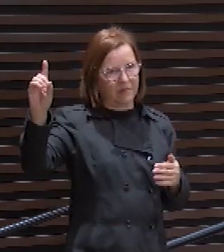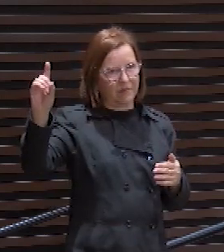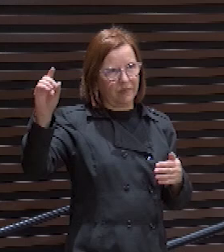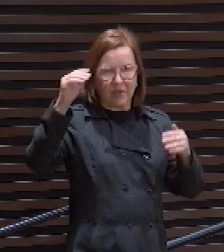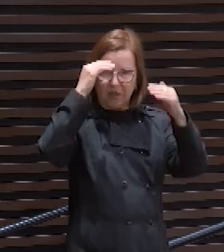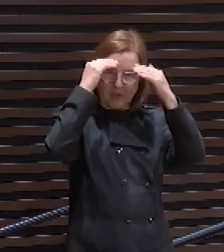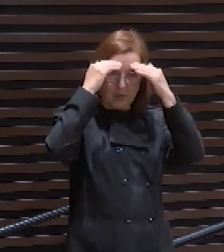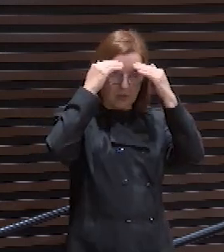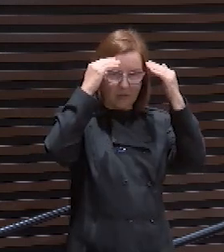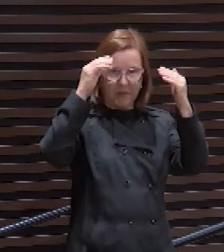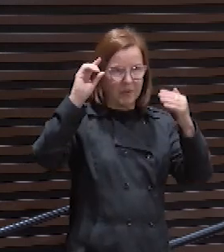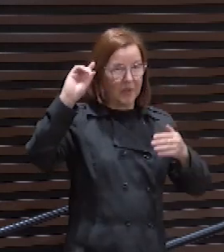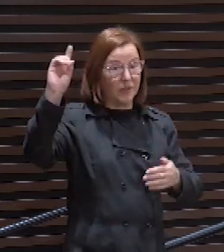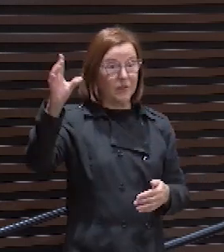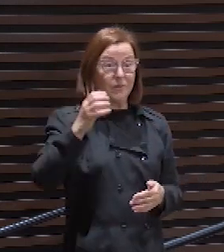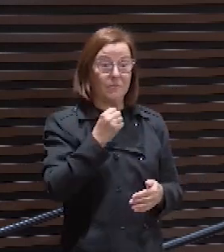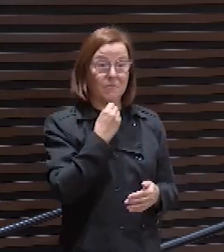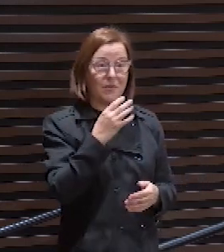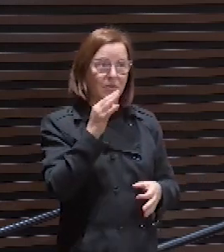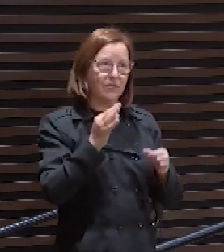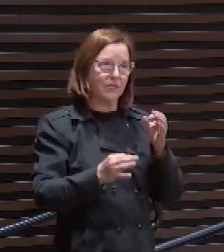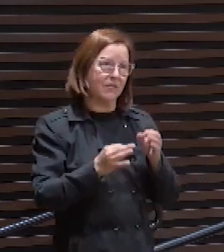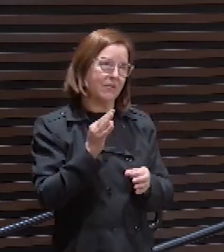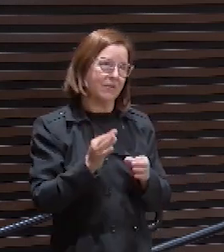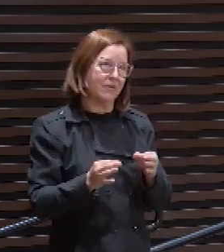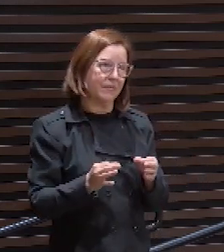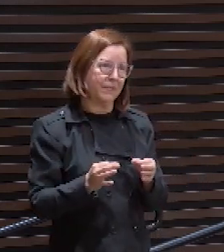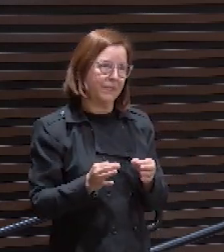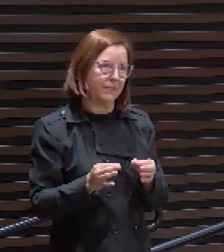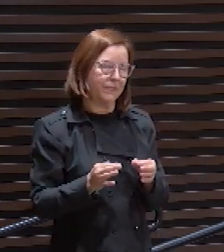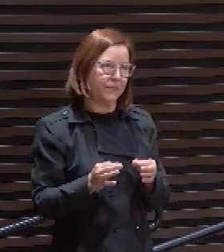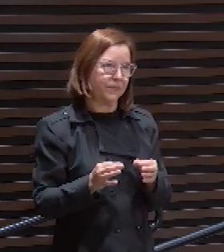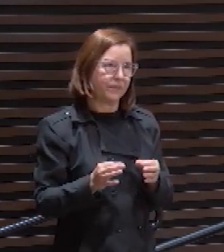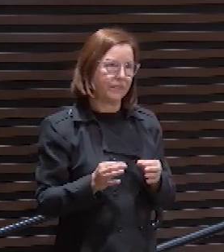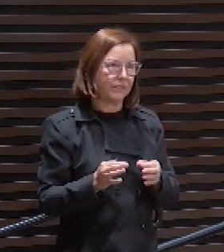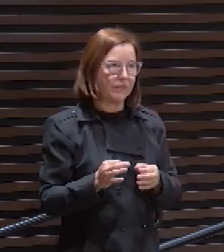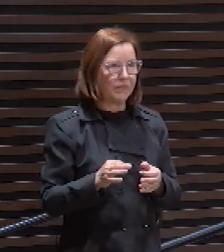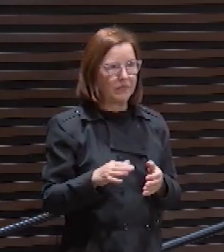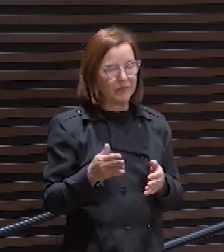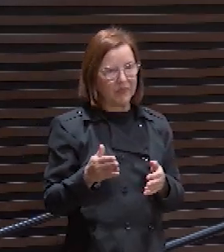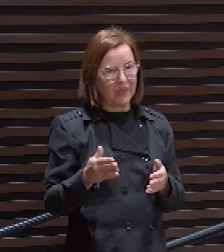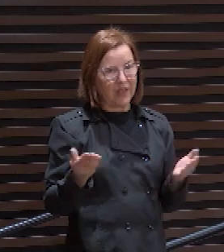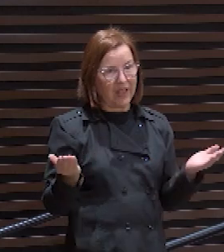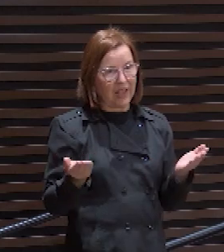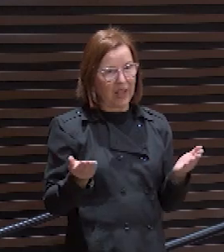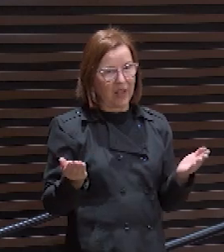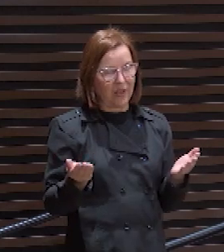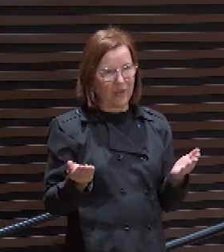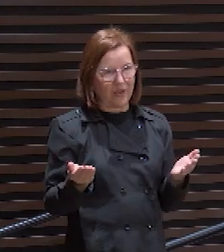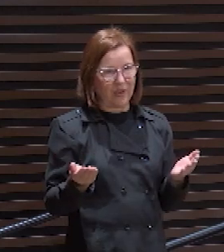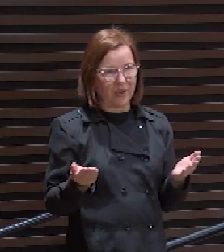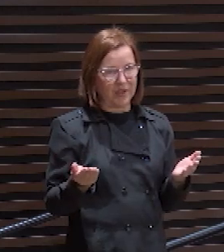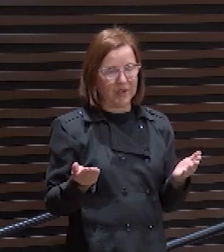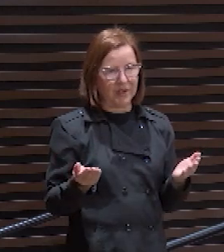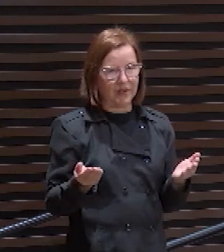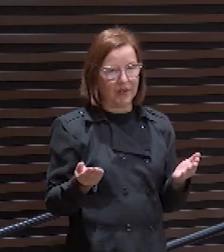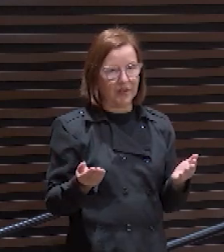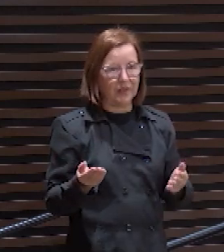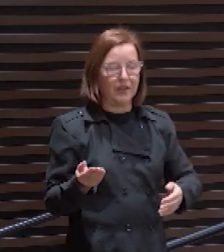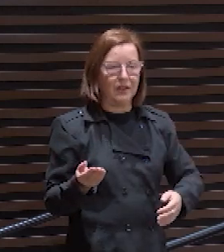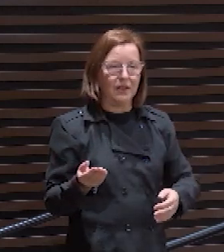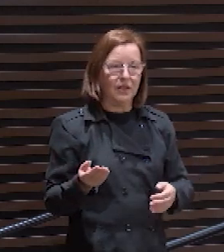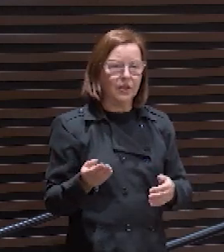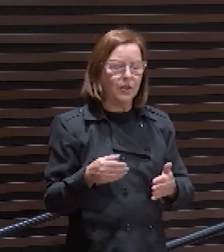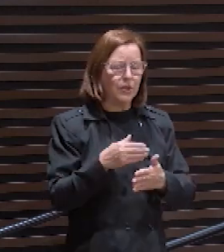Desobedeceram a um Deus bom, justo. De tal forma que agora todo filho de Adão, todo aquele